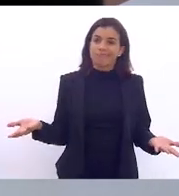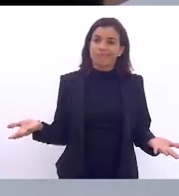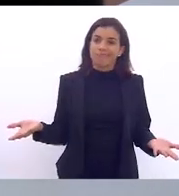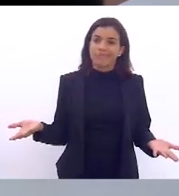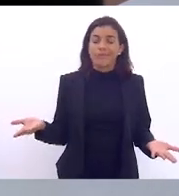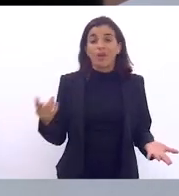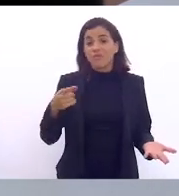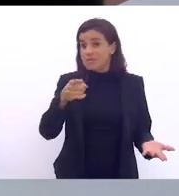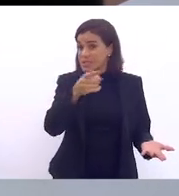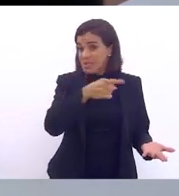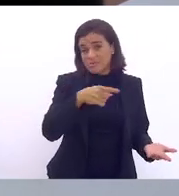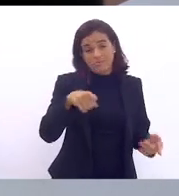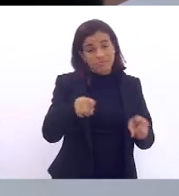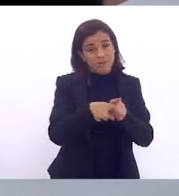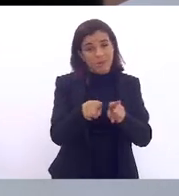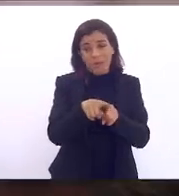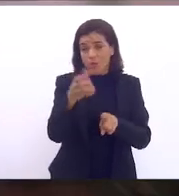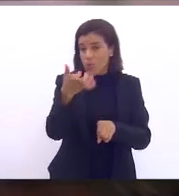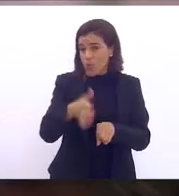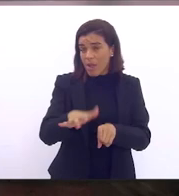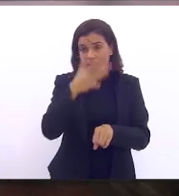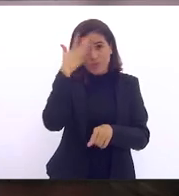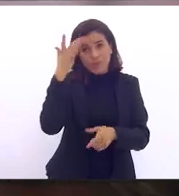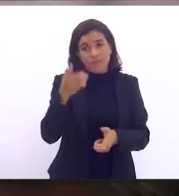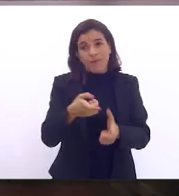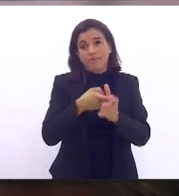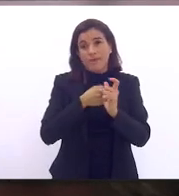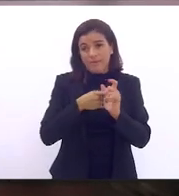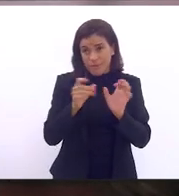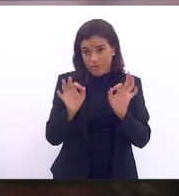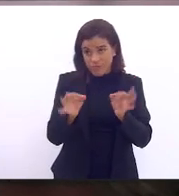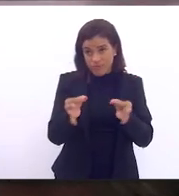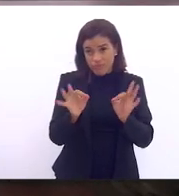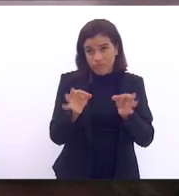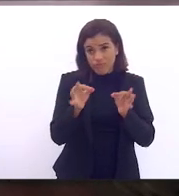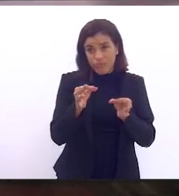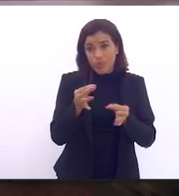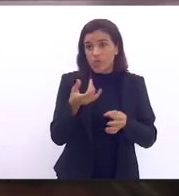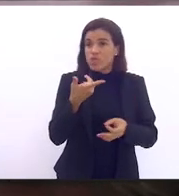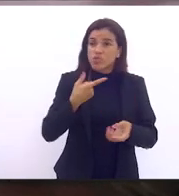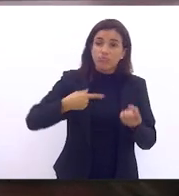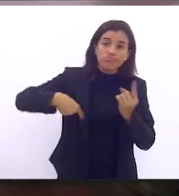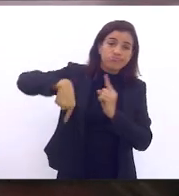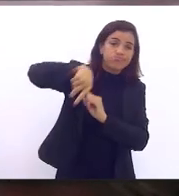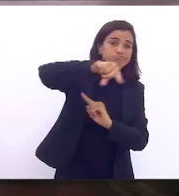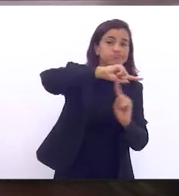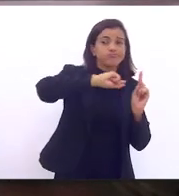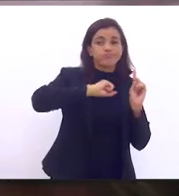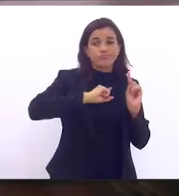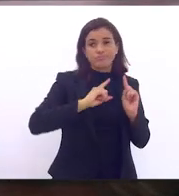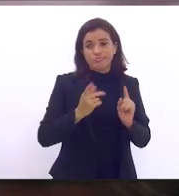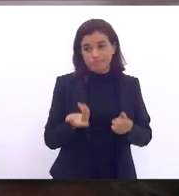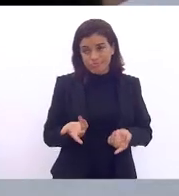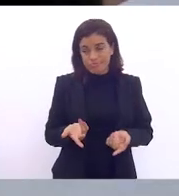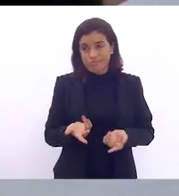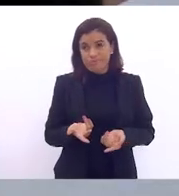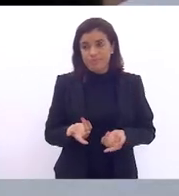vocês não querem também que é inadimplência Pelo que eu vi isso não gera retorno a vocês da CCR